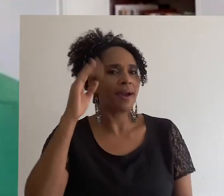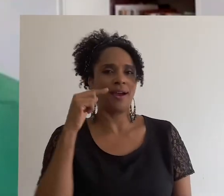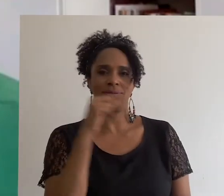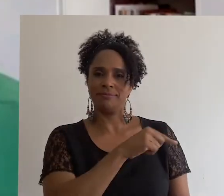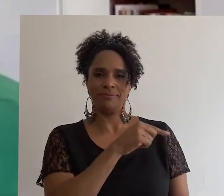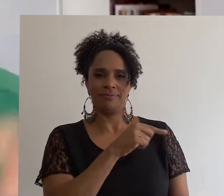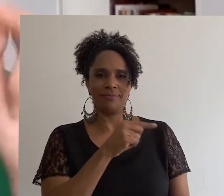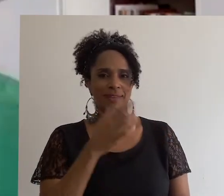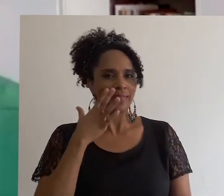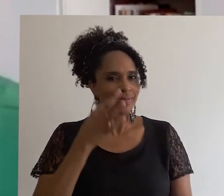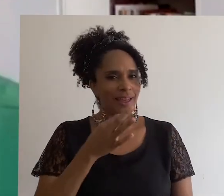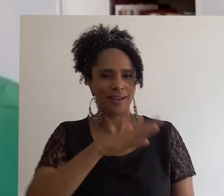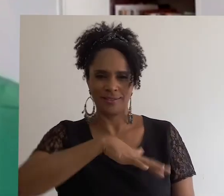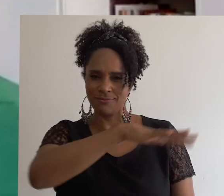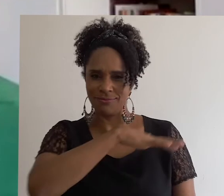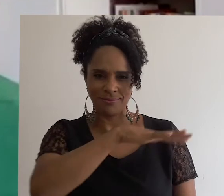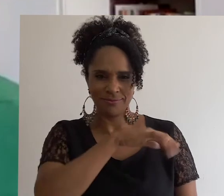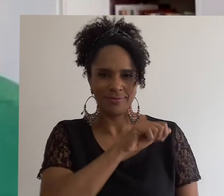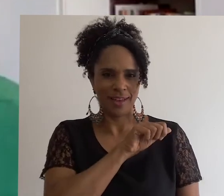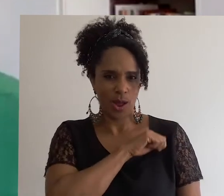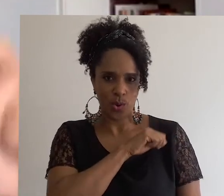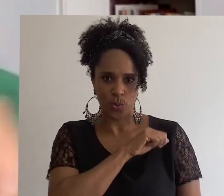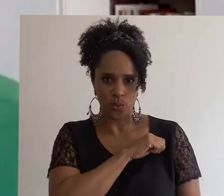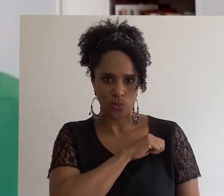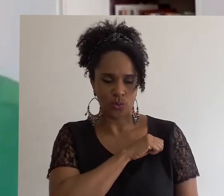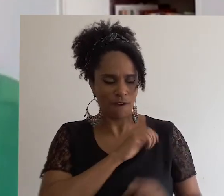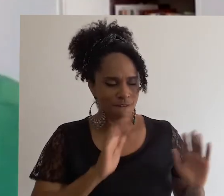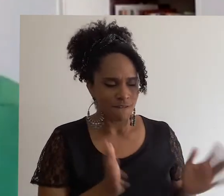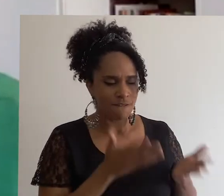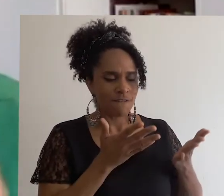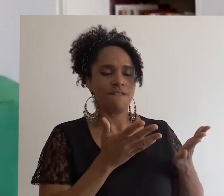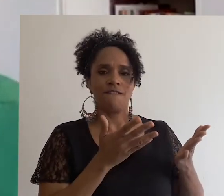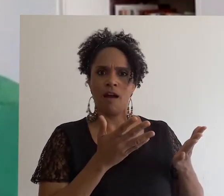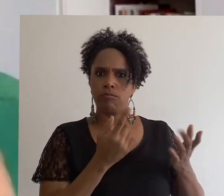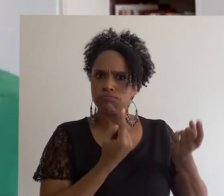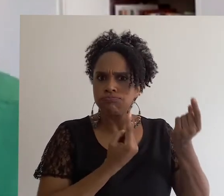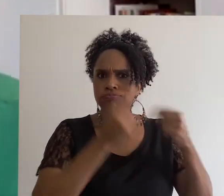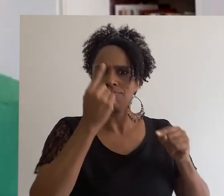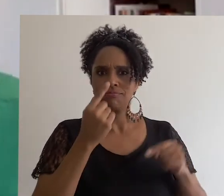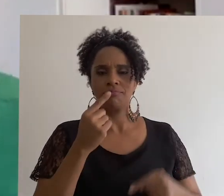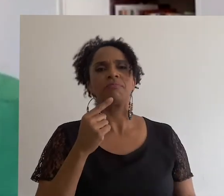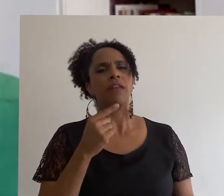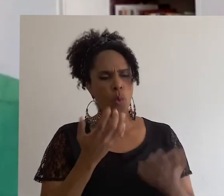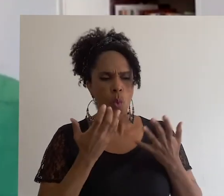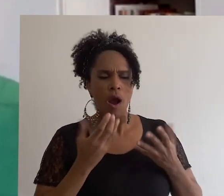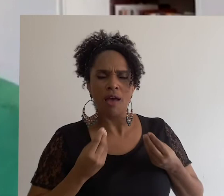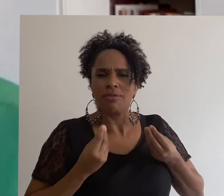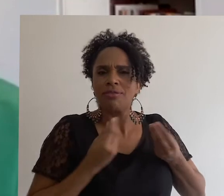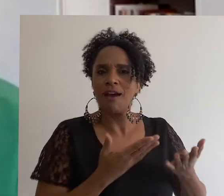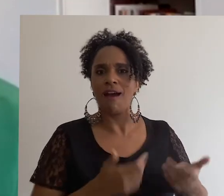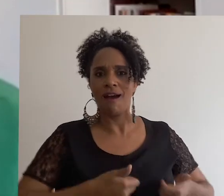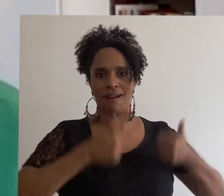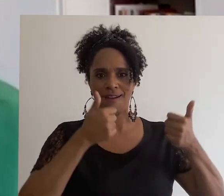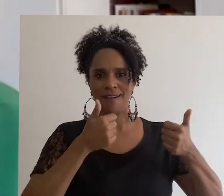nossos estudantes, a emancipação dos nossos estudantes e a melhor formação que nós temos a capacidade de dar para eles.